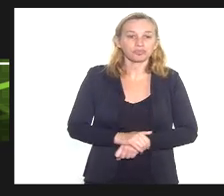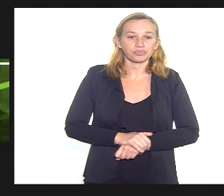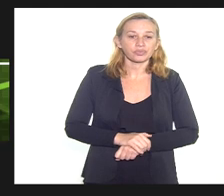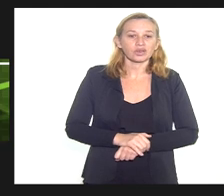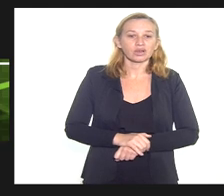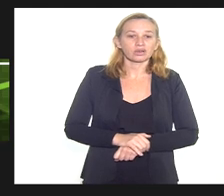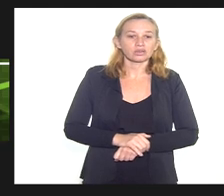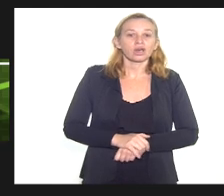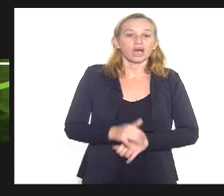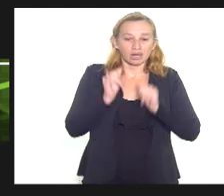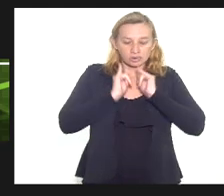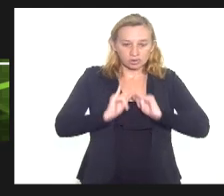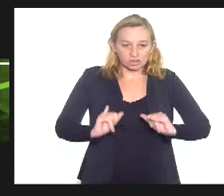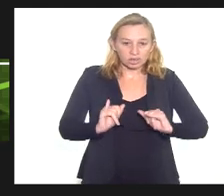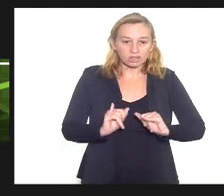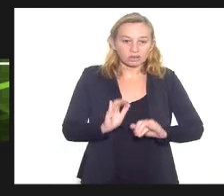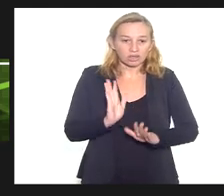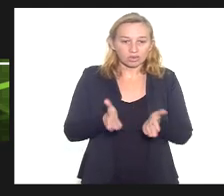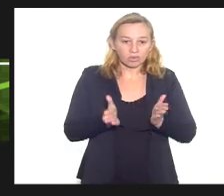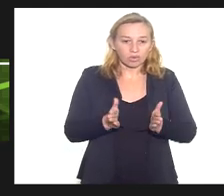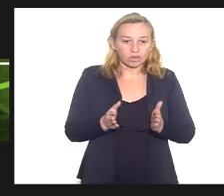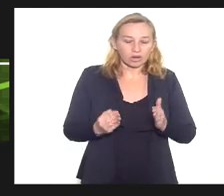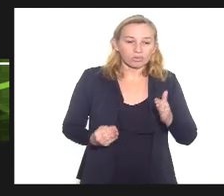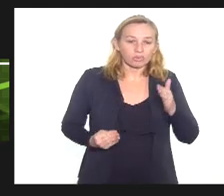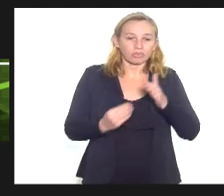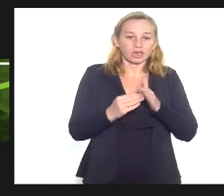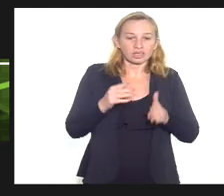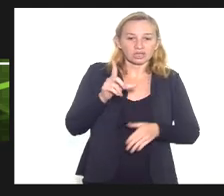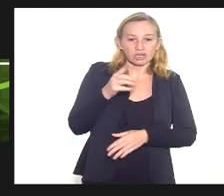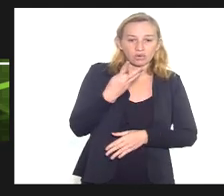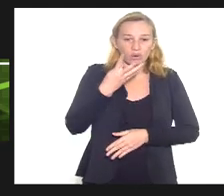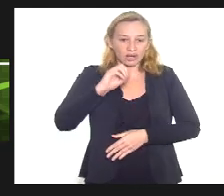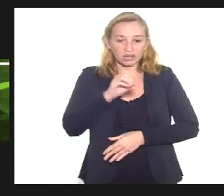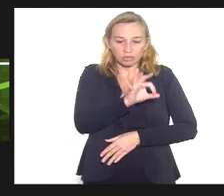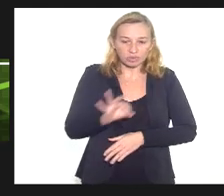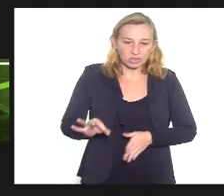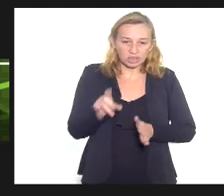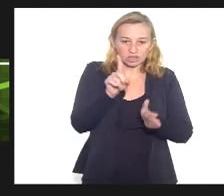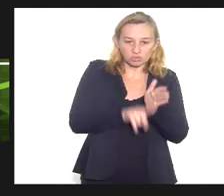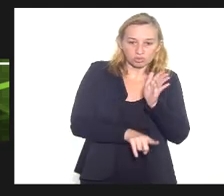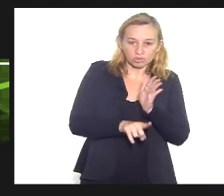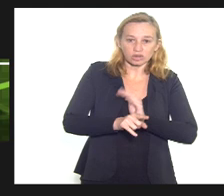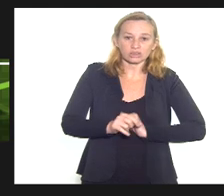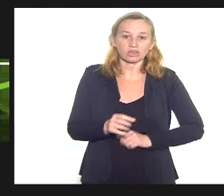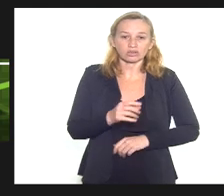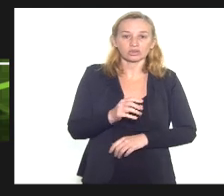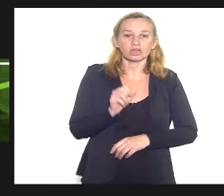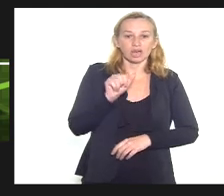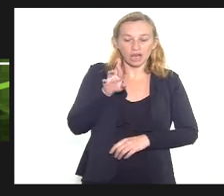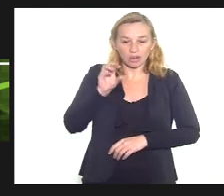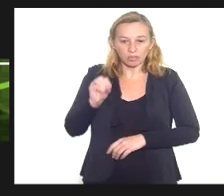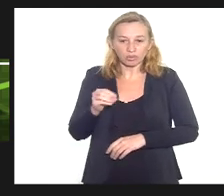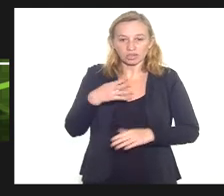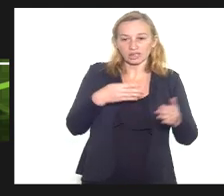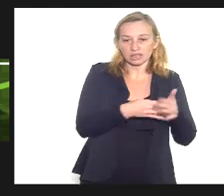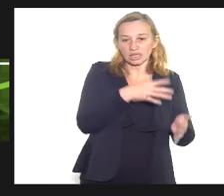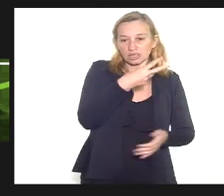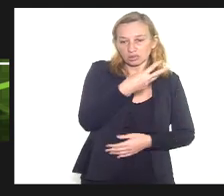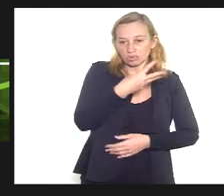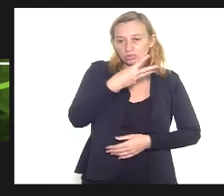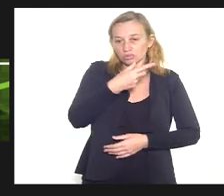Nós anunciamos recentemente uma meta de redução de 40% na intensidade líquida de emissões de carbono já até